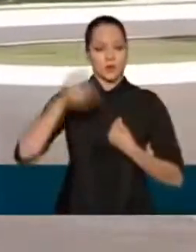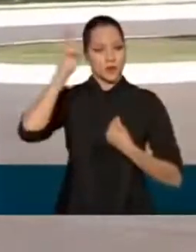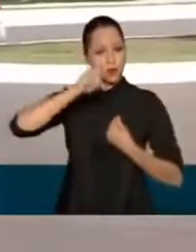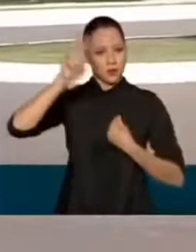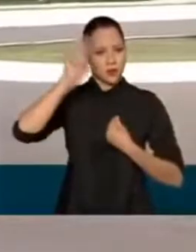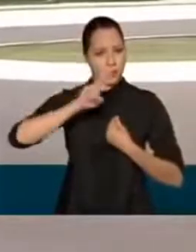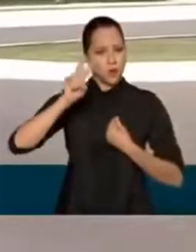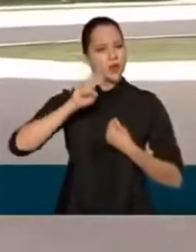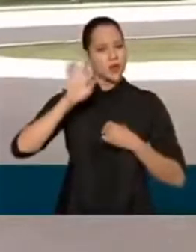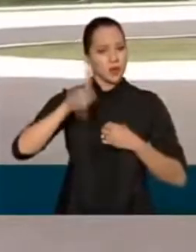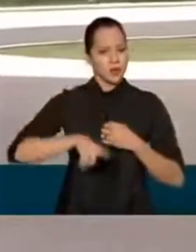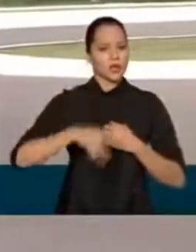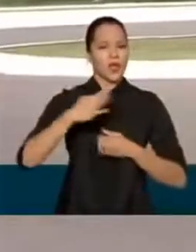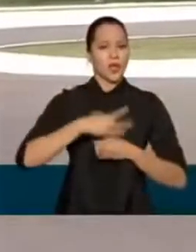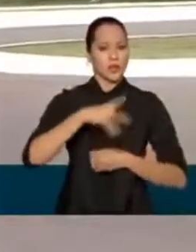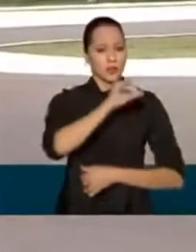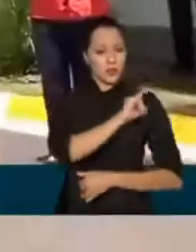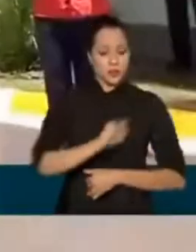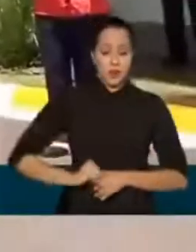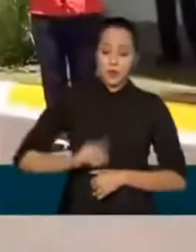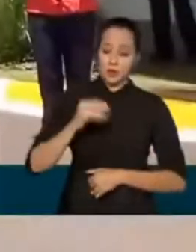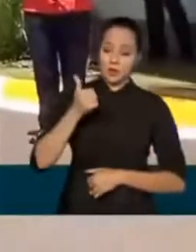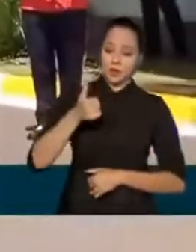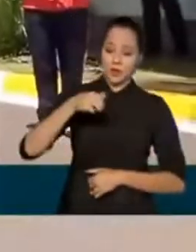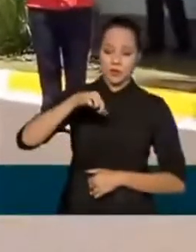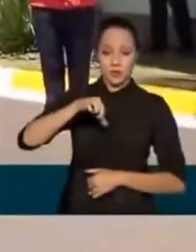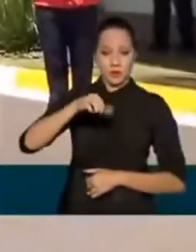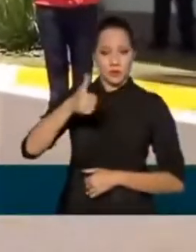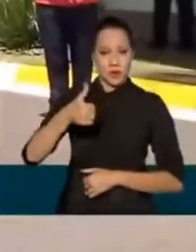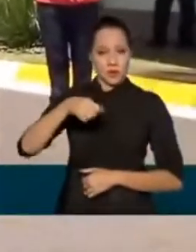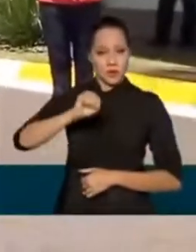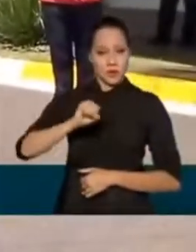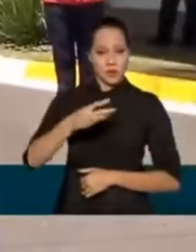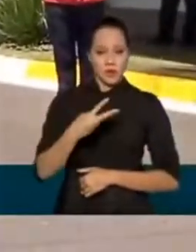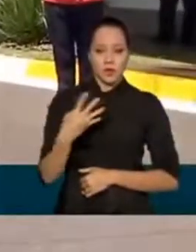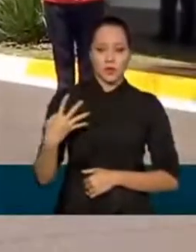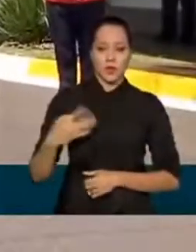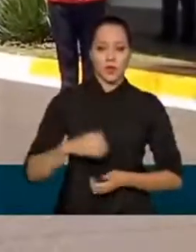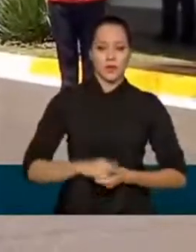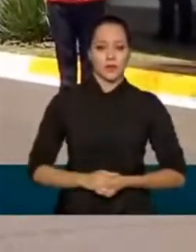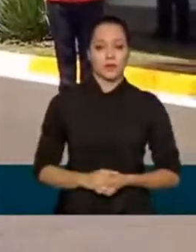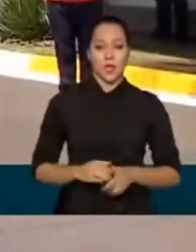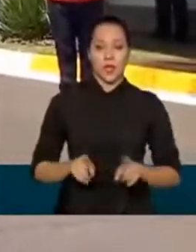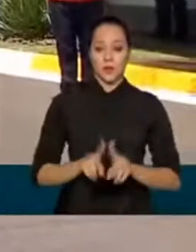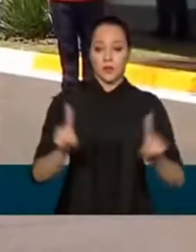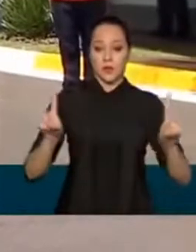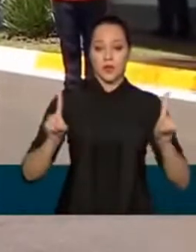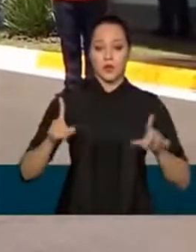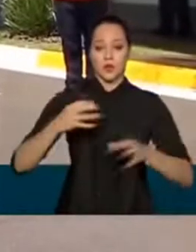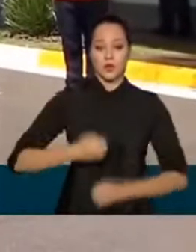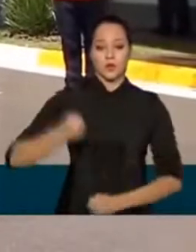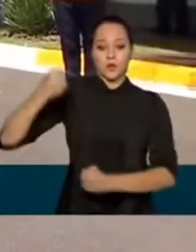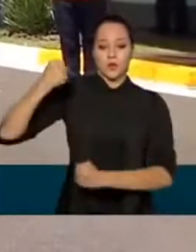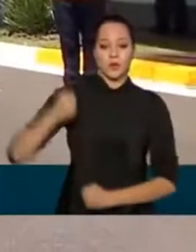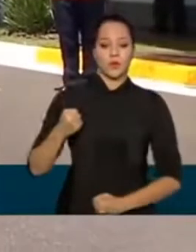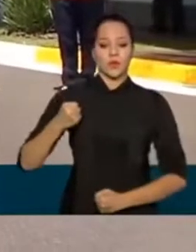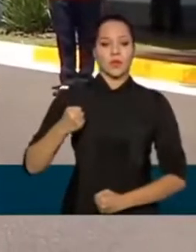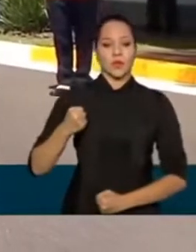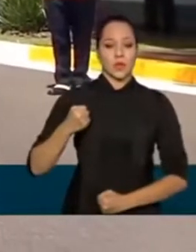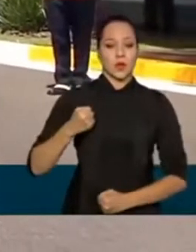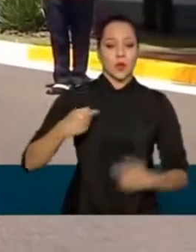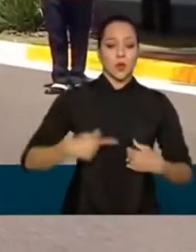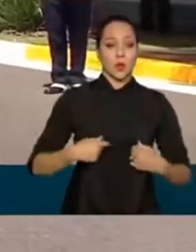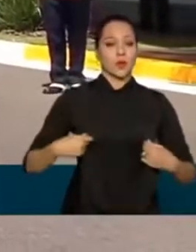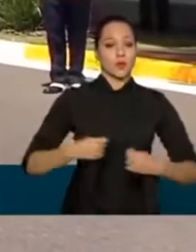Corpo de Imperiais Marinheiros de 1834 e por dois fuzileiros navais com o